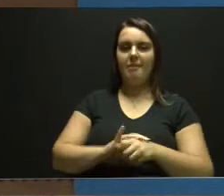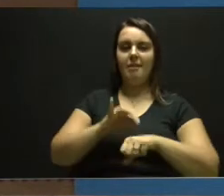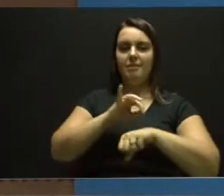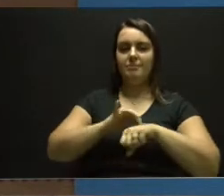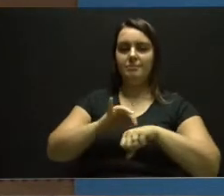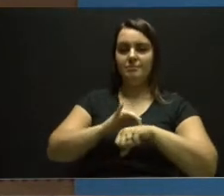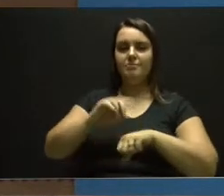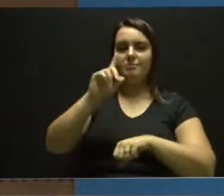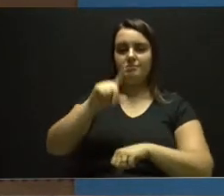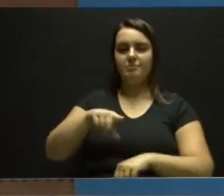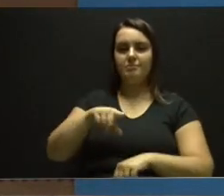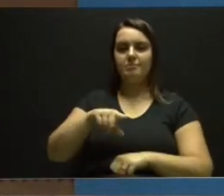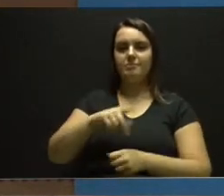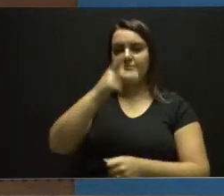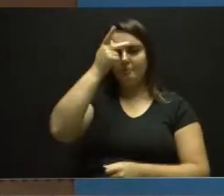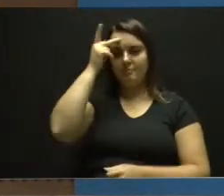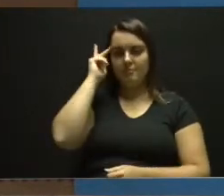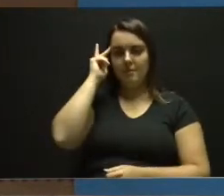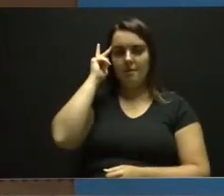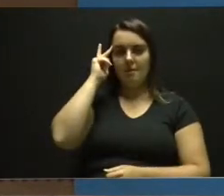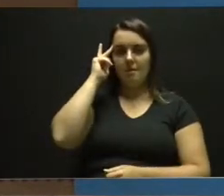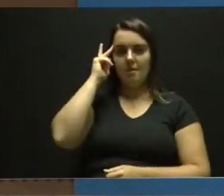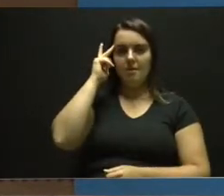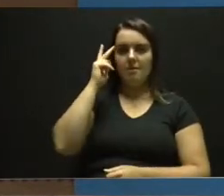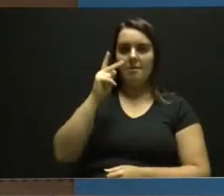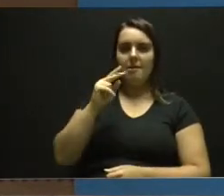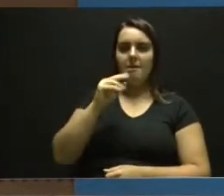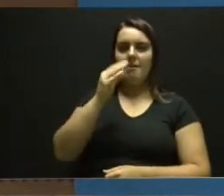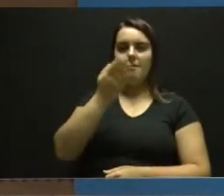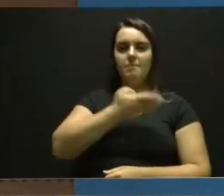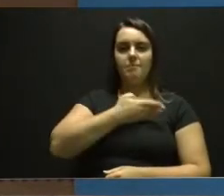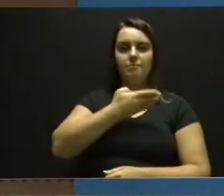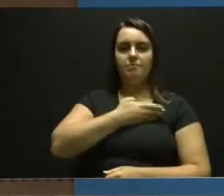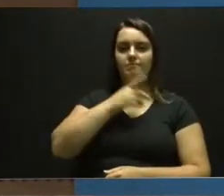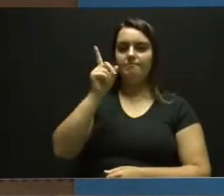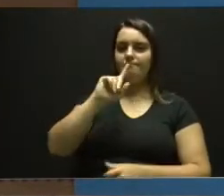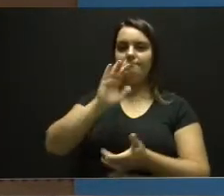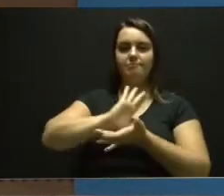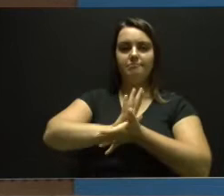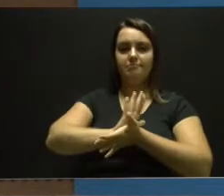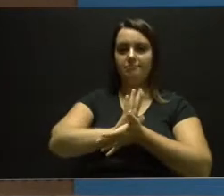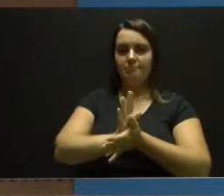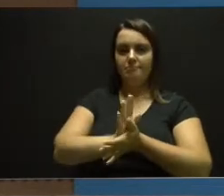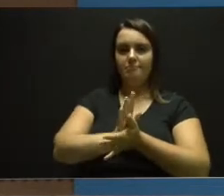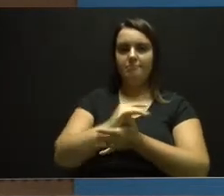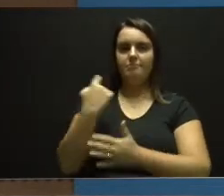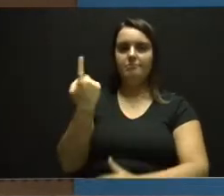amizade nem mesmo a força do tempo irá destruir somos verdade